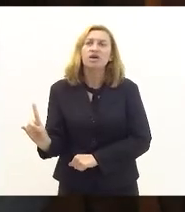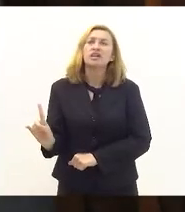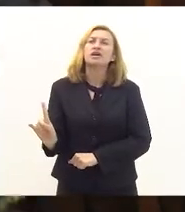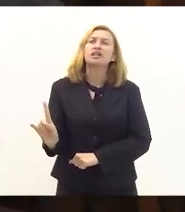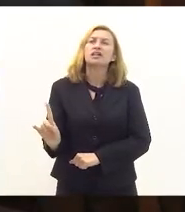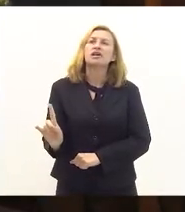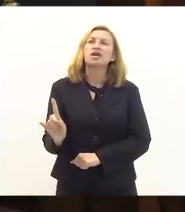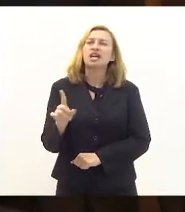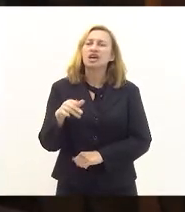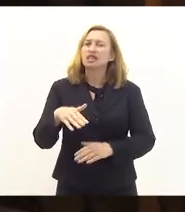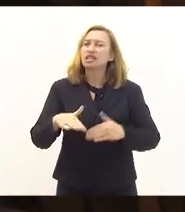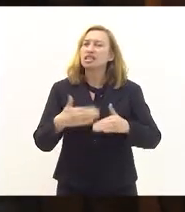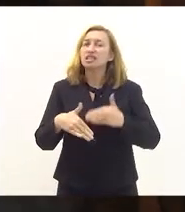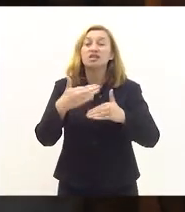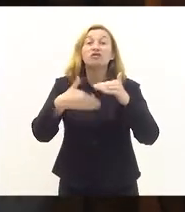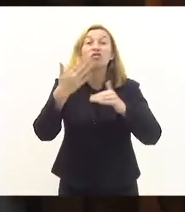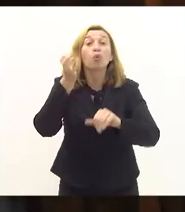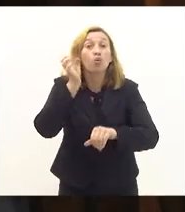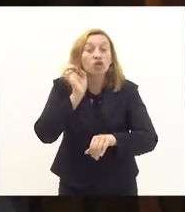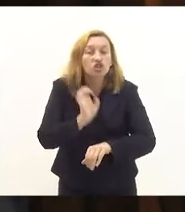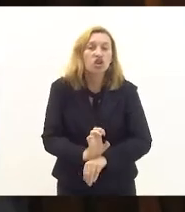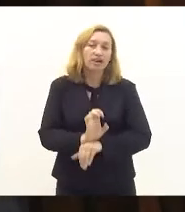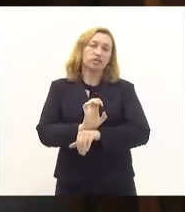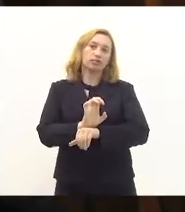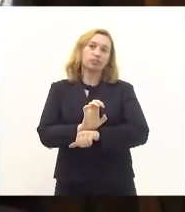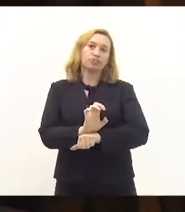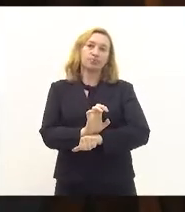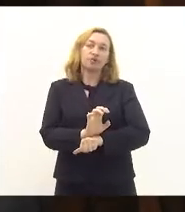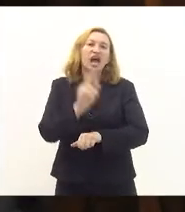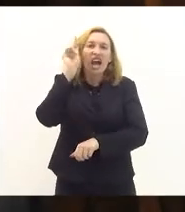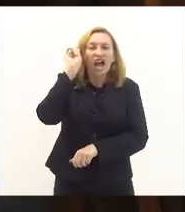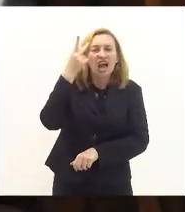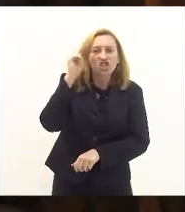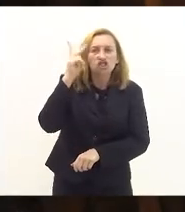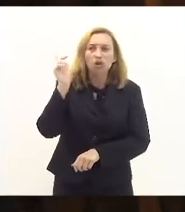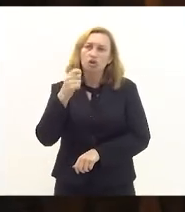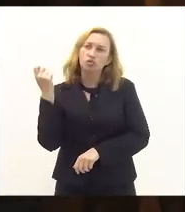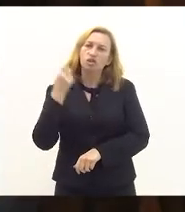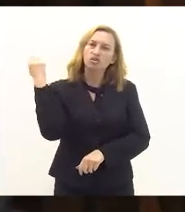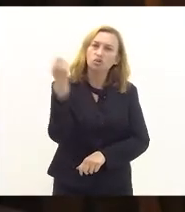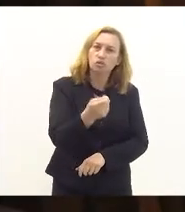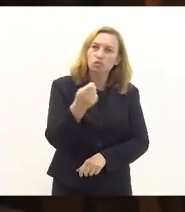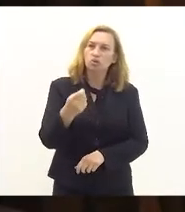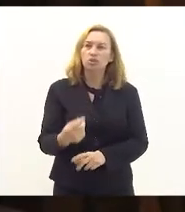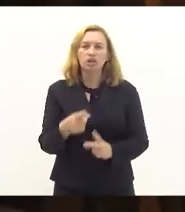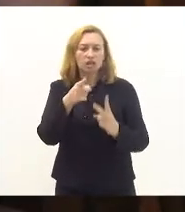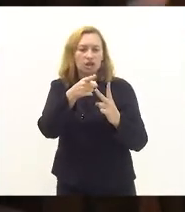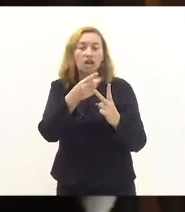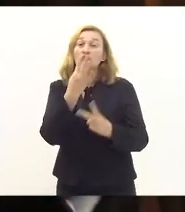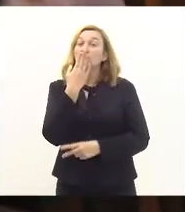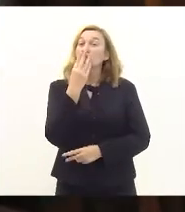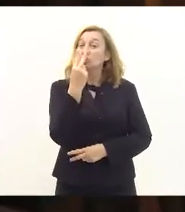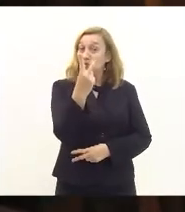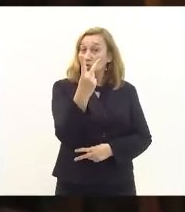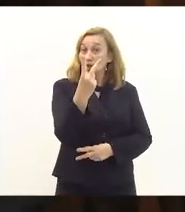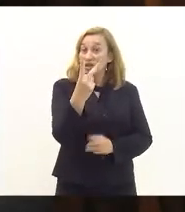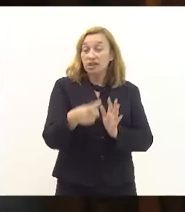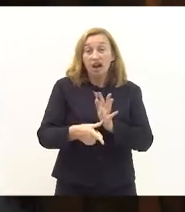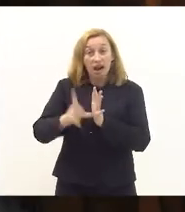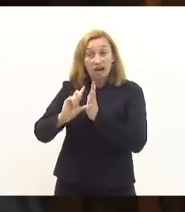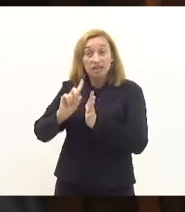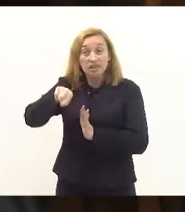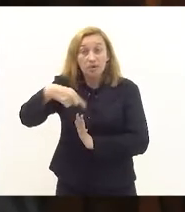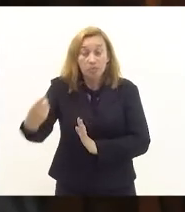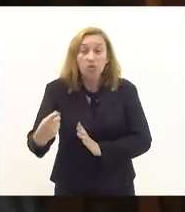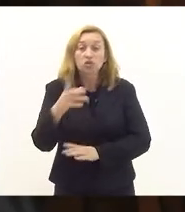Ele desenvolveu o estado. A história do Rio Grande se divide em duas: antes e depois do